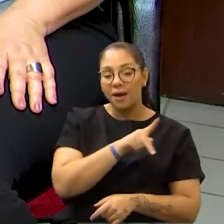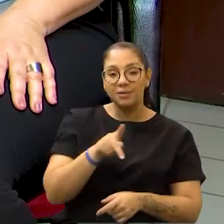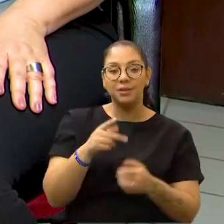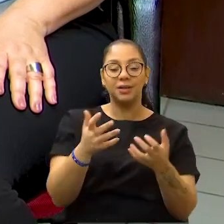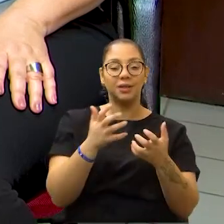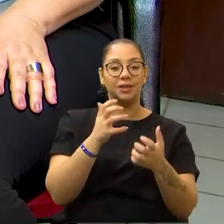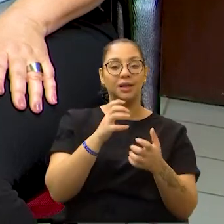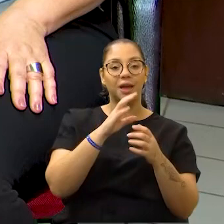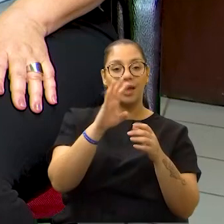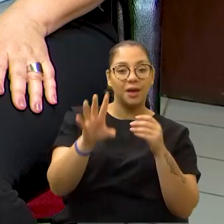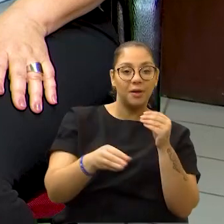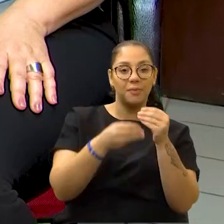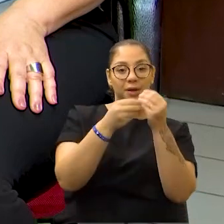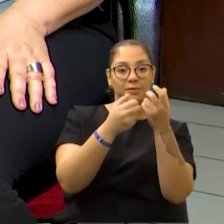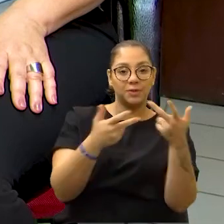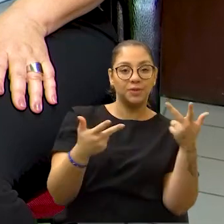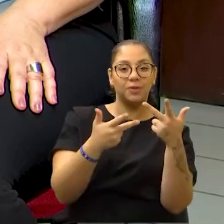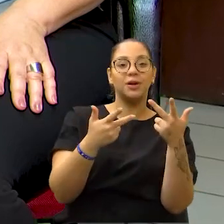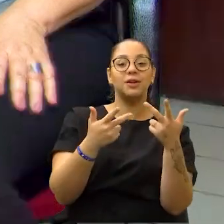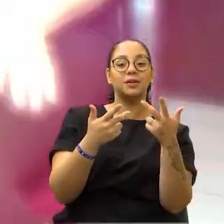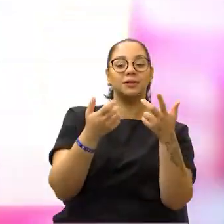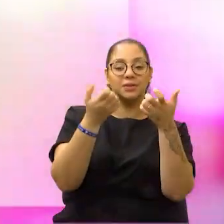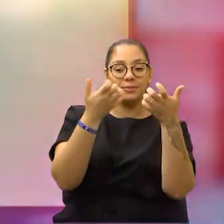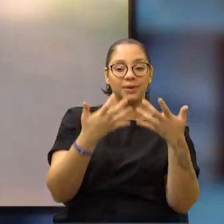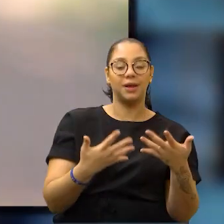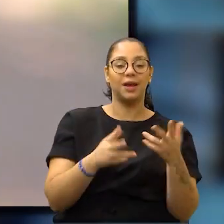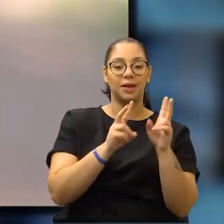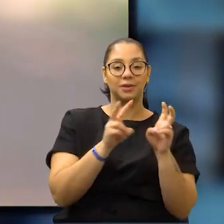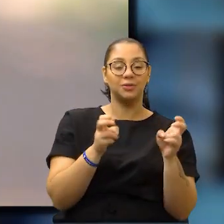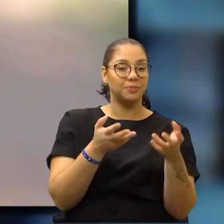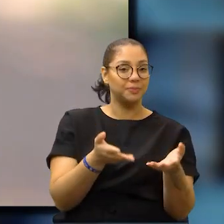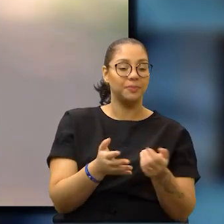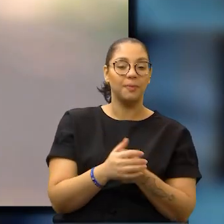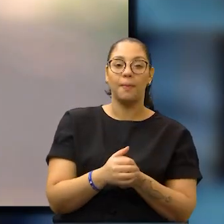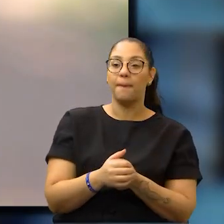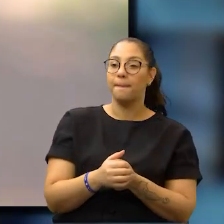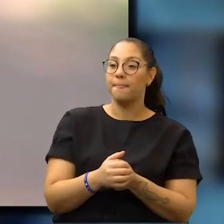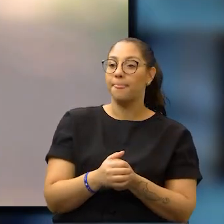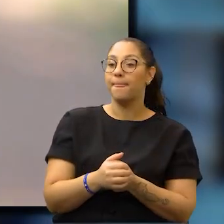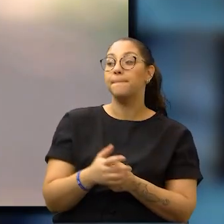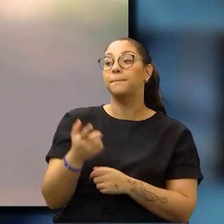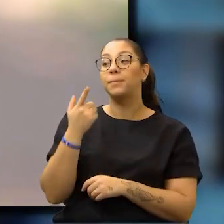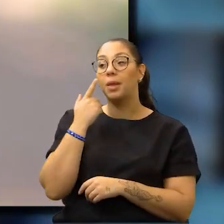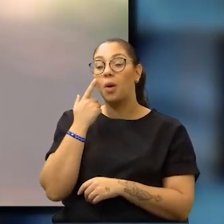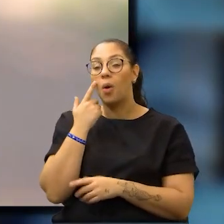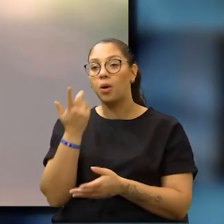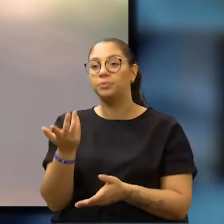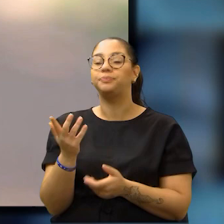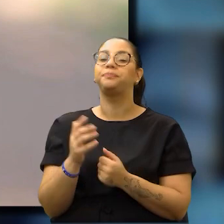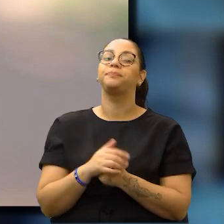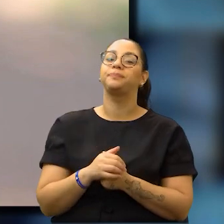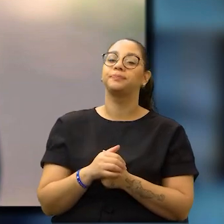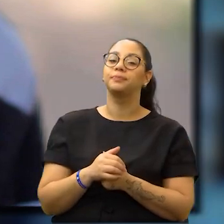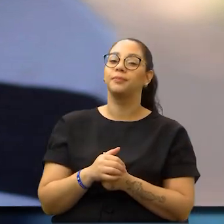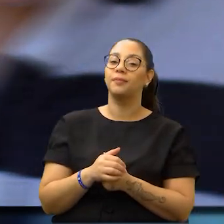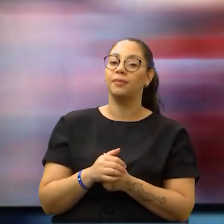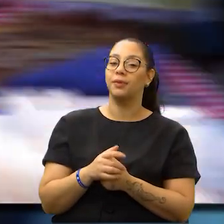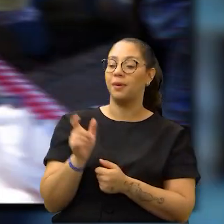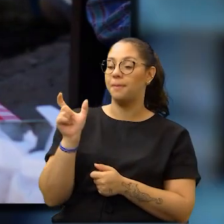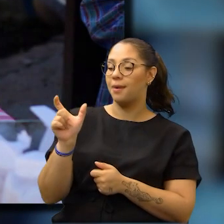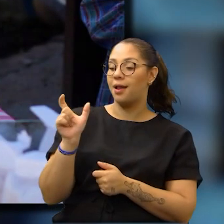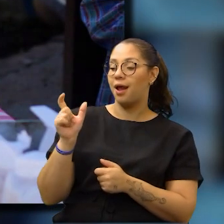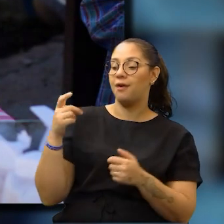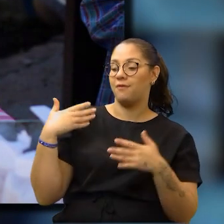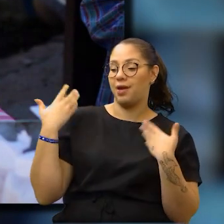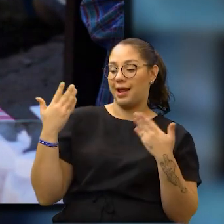coisa nessa primeira parte que seria legal falar? Olha, o que me vem à mente é essa palavra